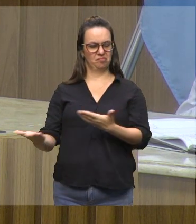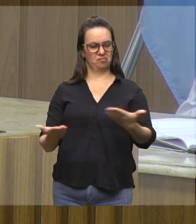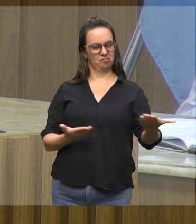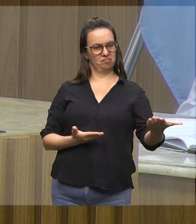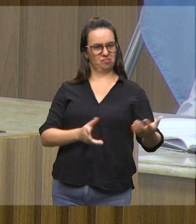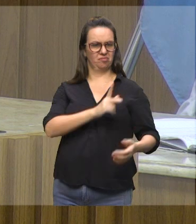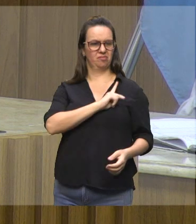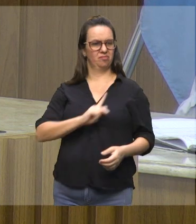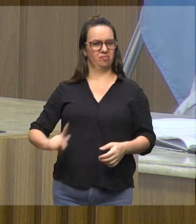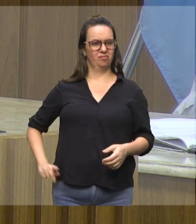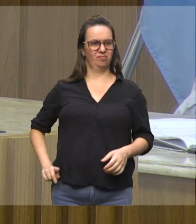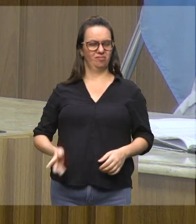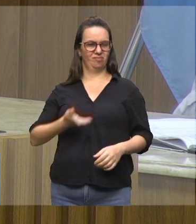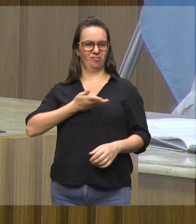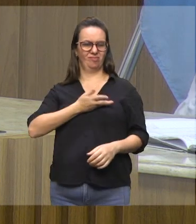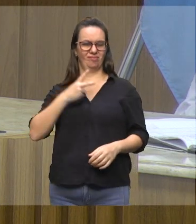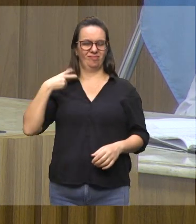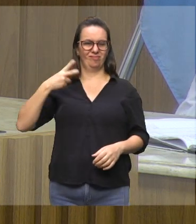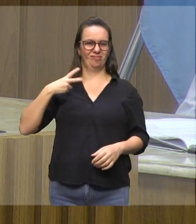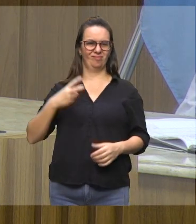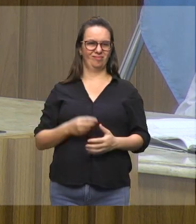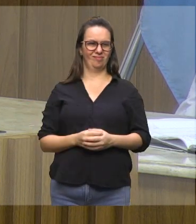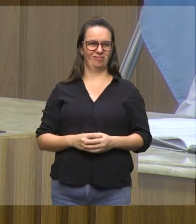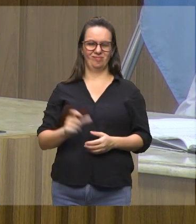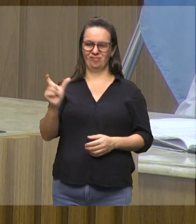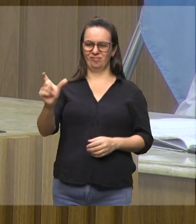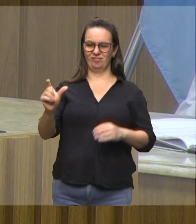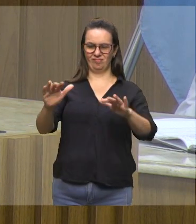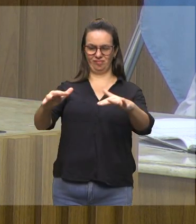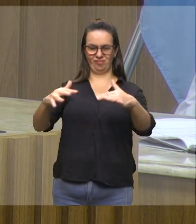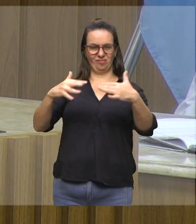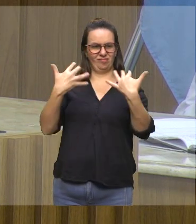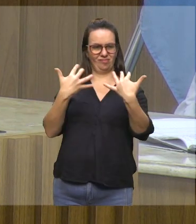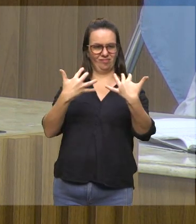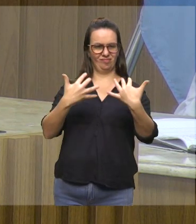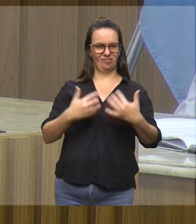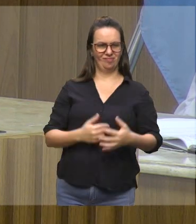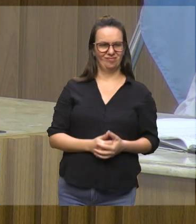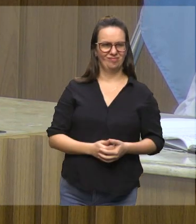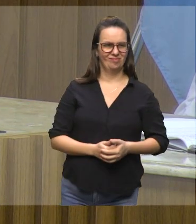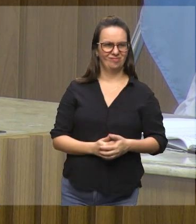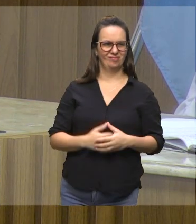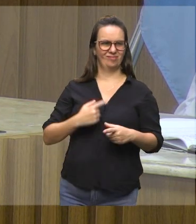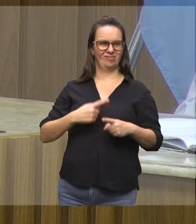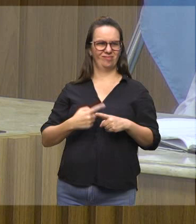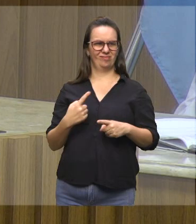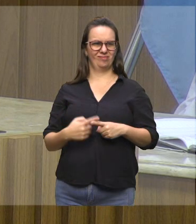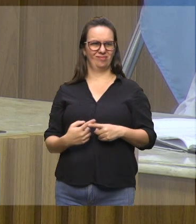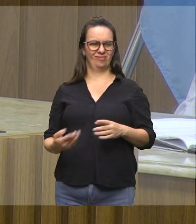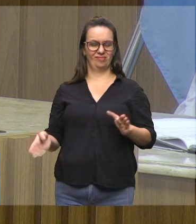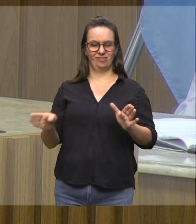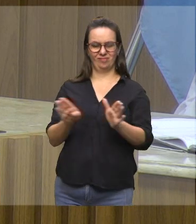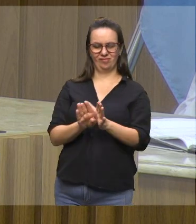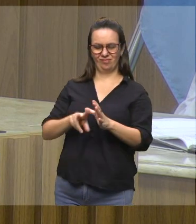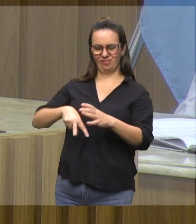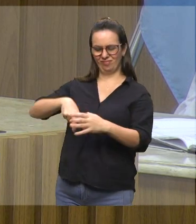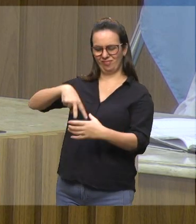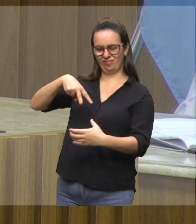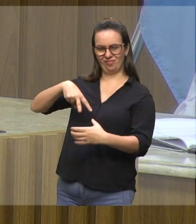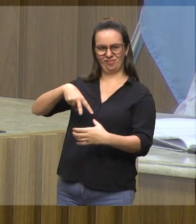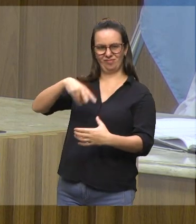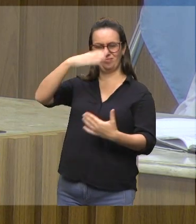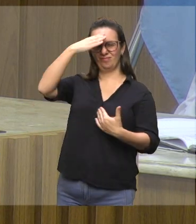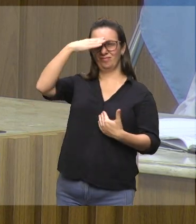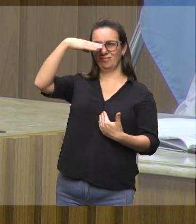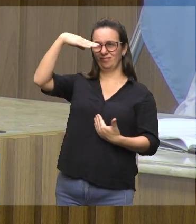nobres vereadores e todo o público que nos assiste. O motivo da minha vinda aqui de novo é a gratidão a